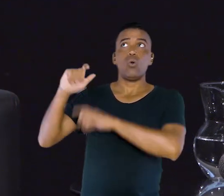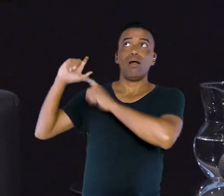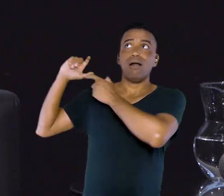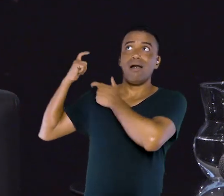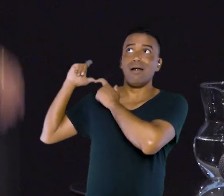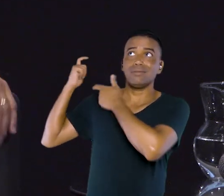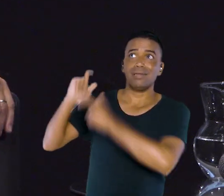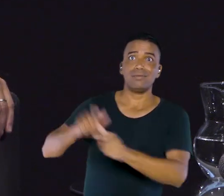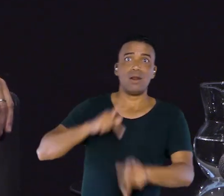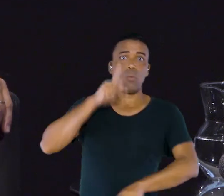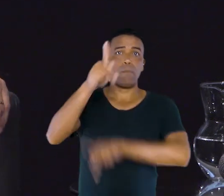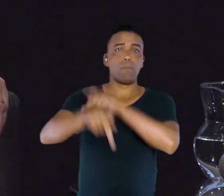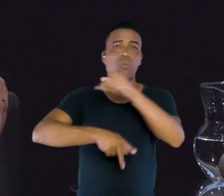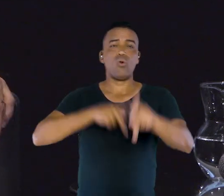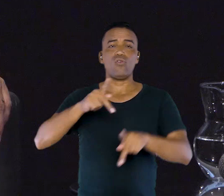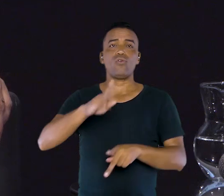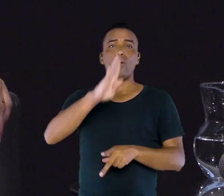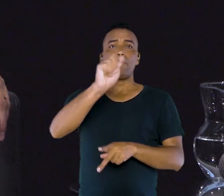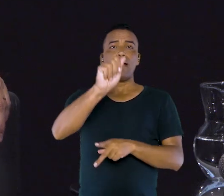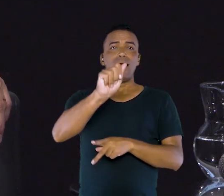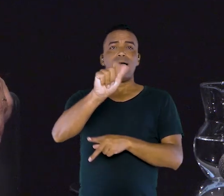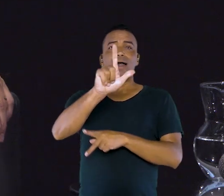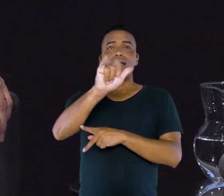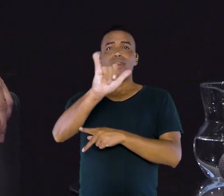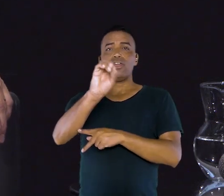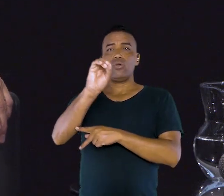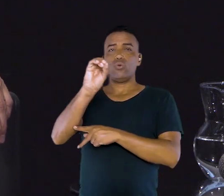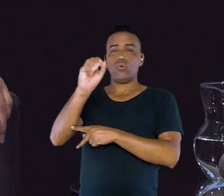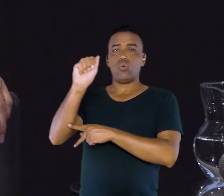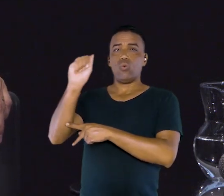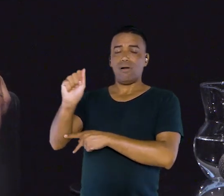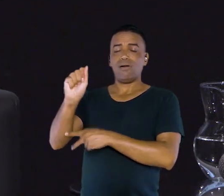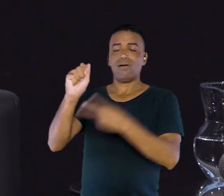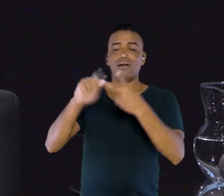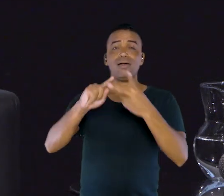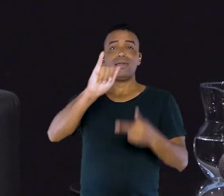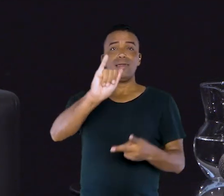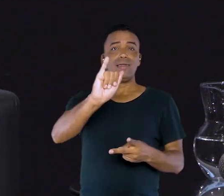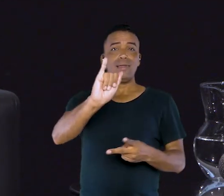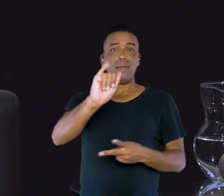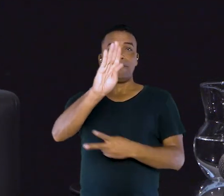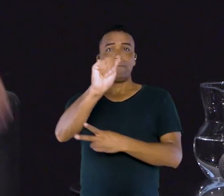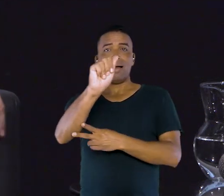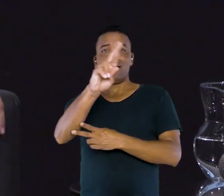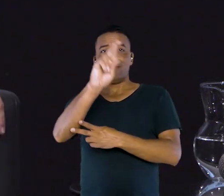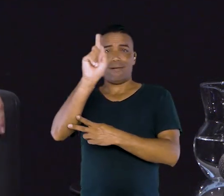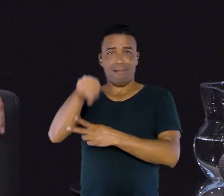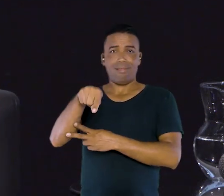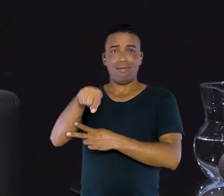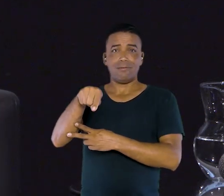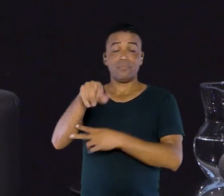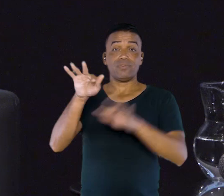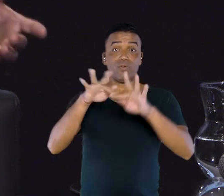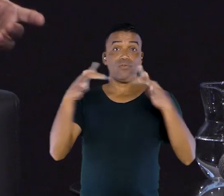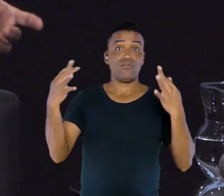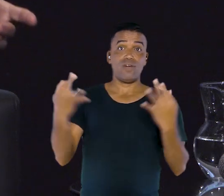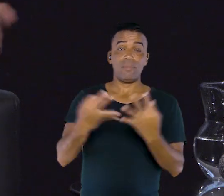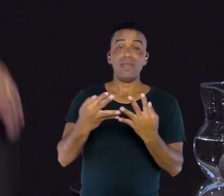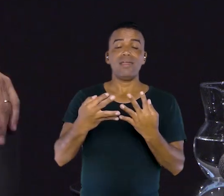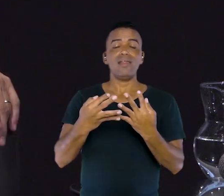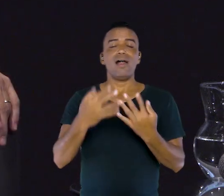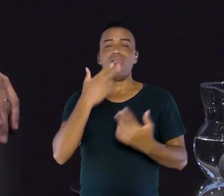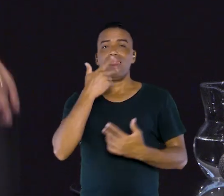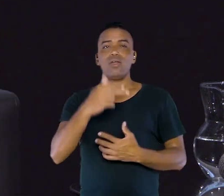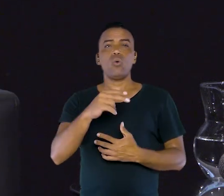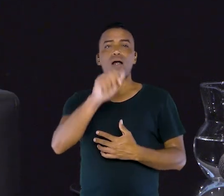os ancestrais dos povos Baniwa, né, e Baré, que falam línguas da família, que a gente chama, a família linguística que a gente